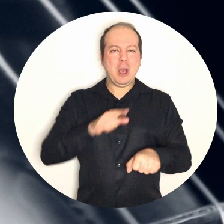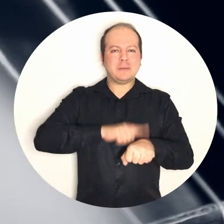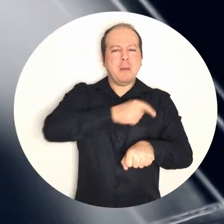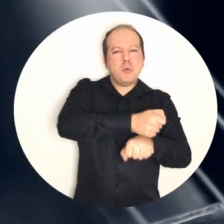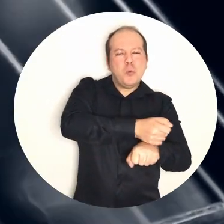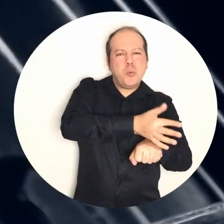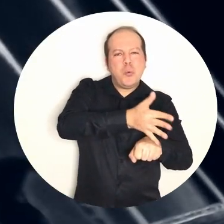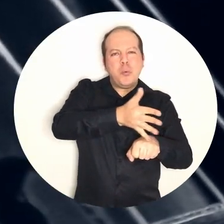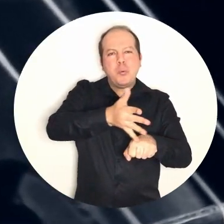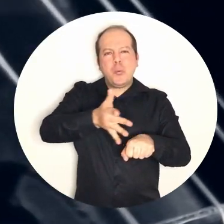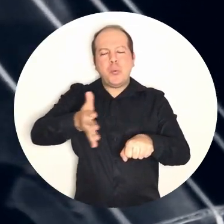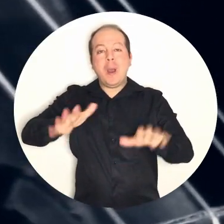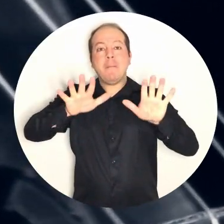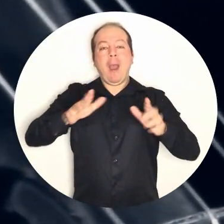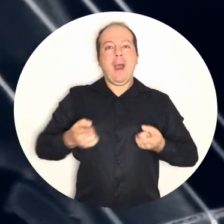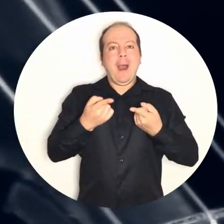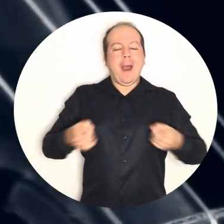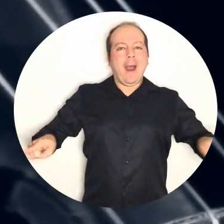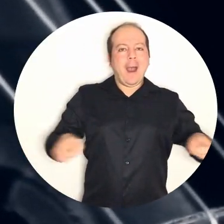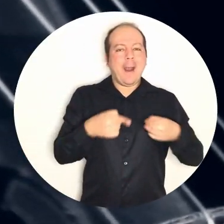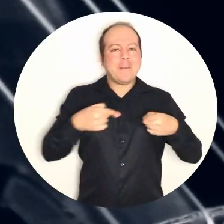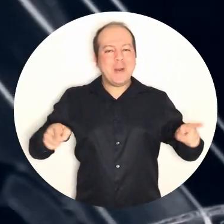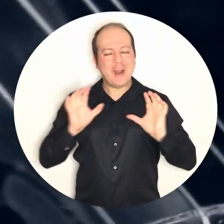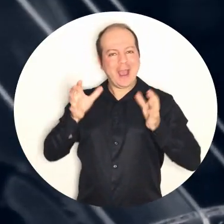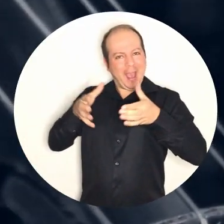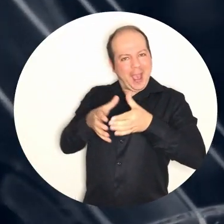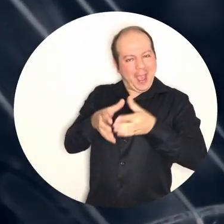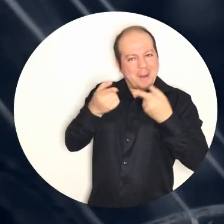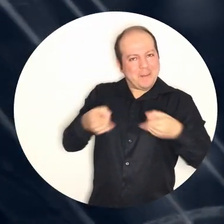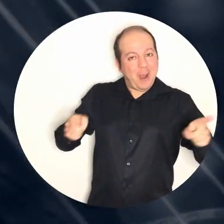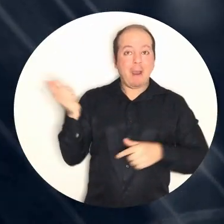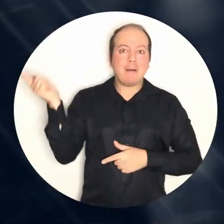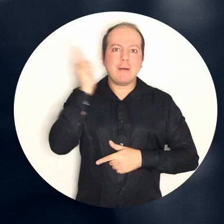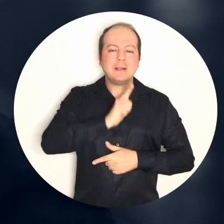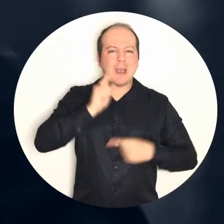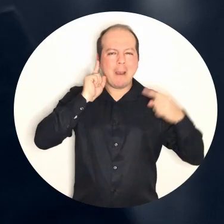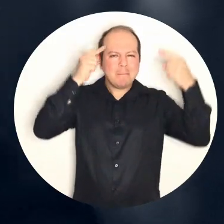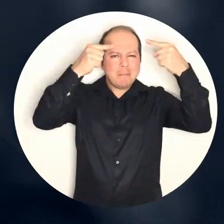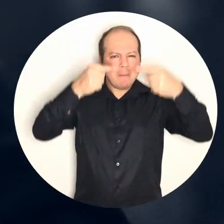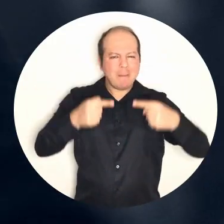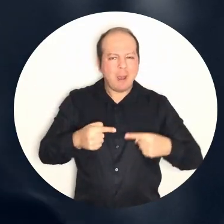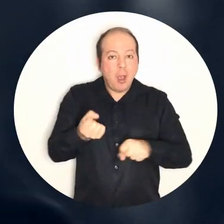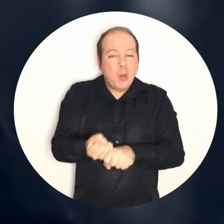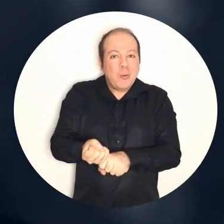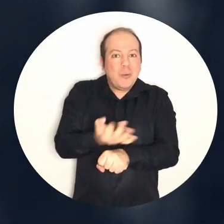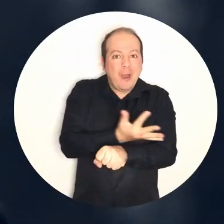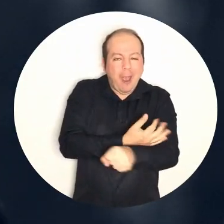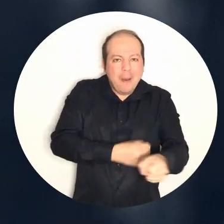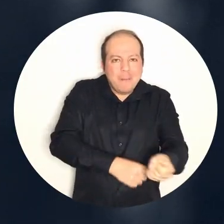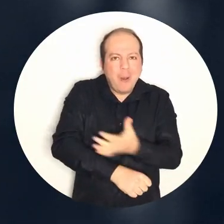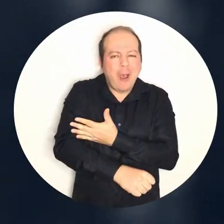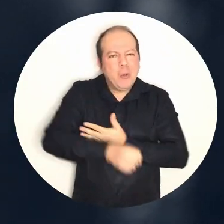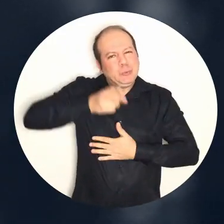O tempo passou, mas essa música que sai da orquestra e consegue sintonizar a nossa emoção,